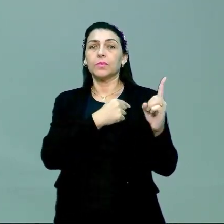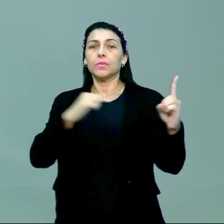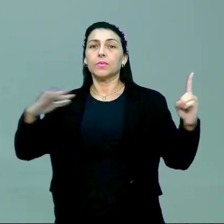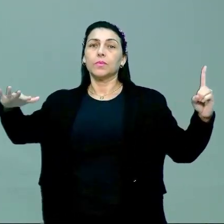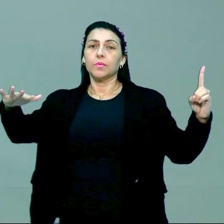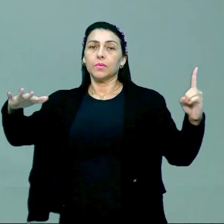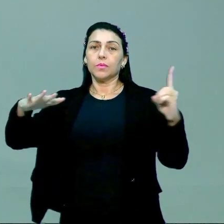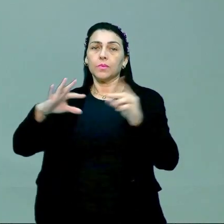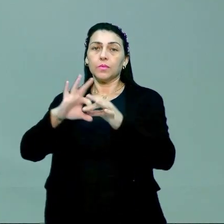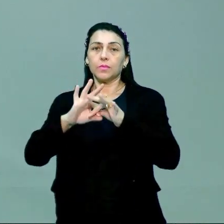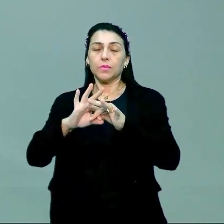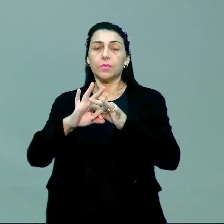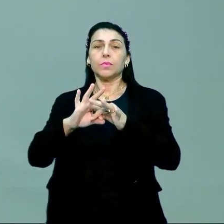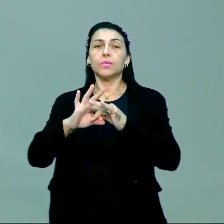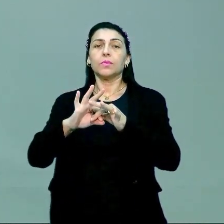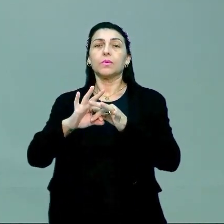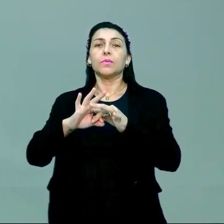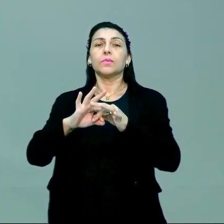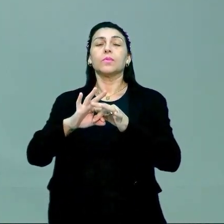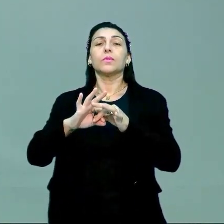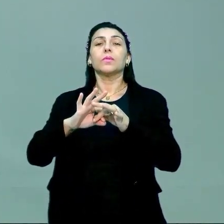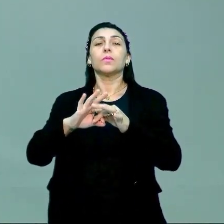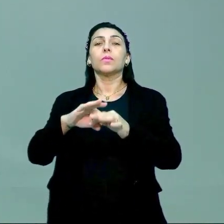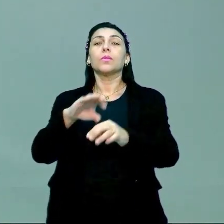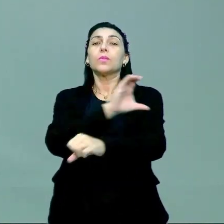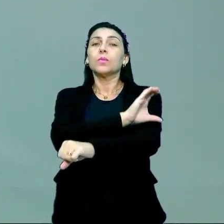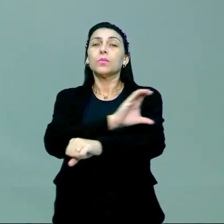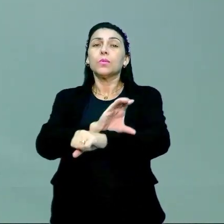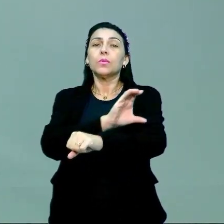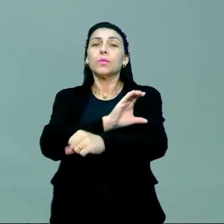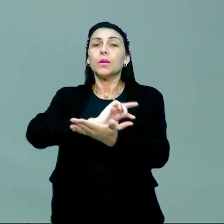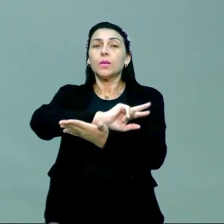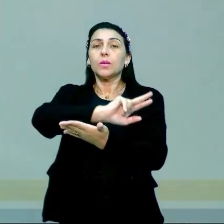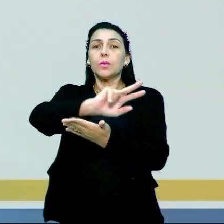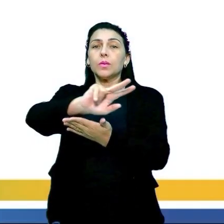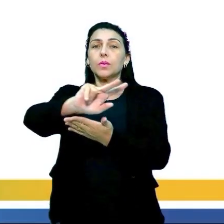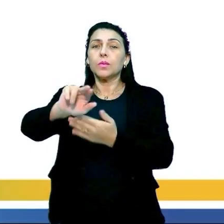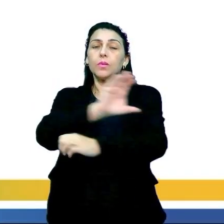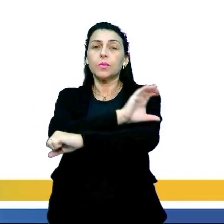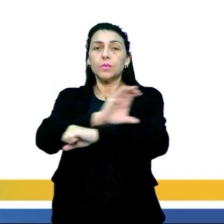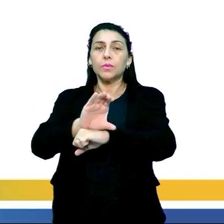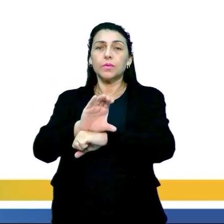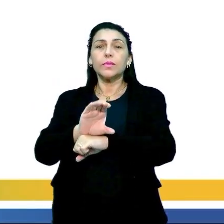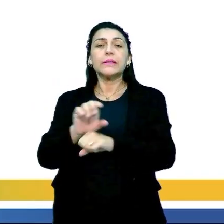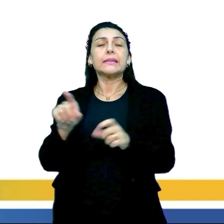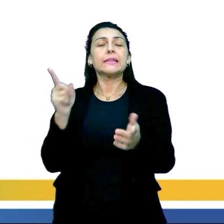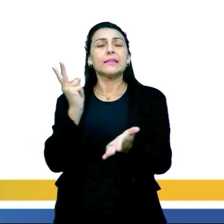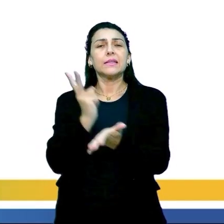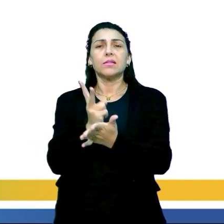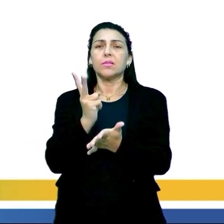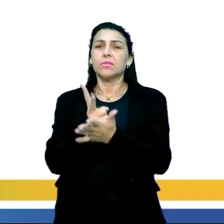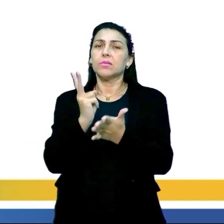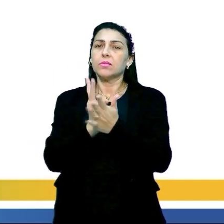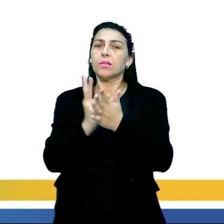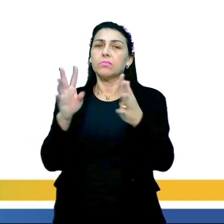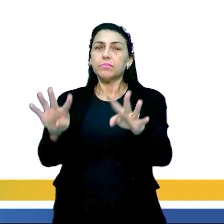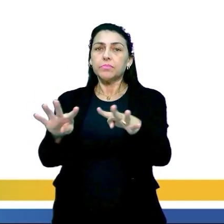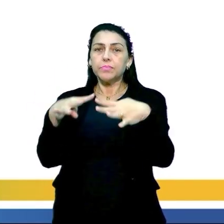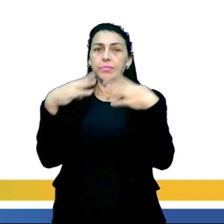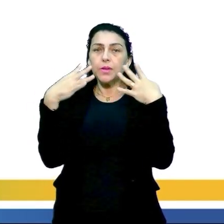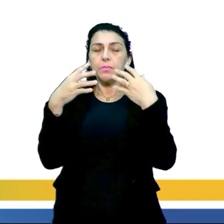socialização, cultura e multiculturalismo. E conforme eu sempre chamo a atenção de